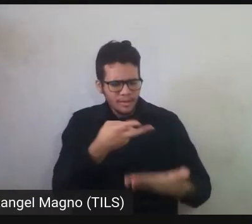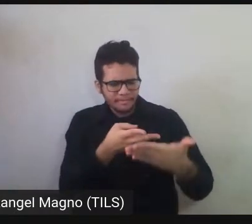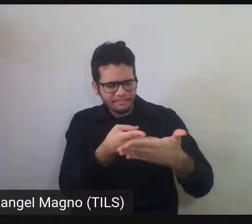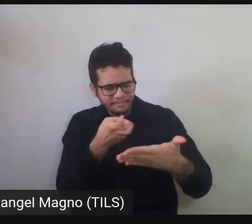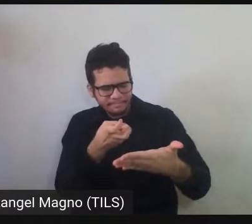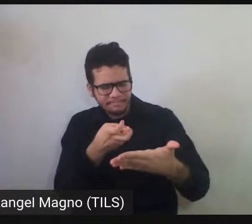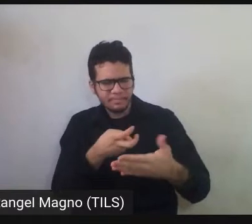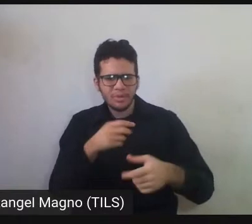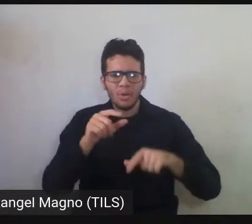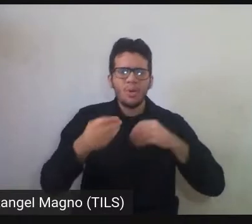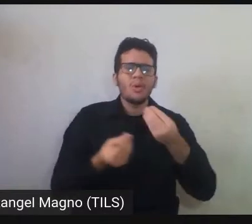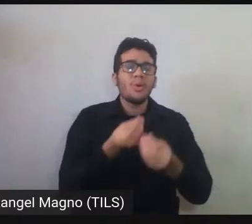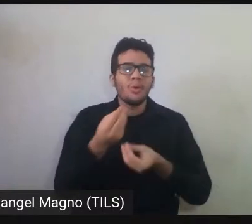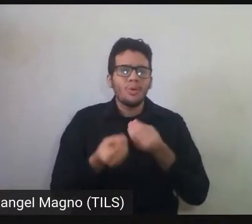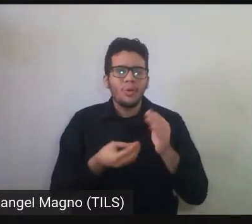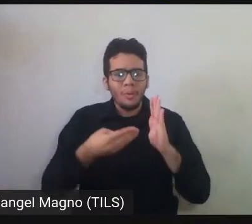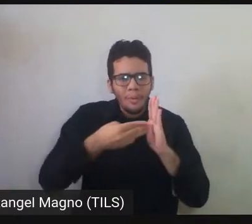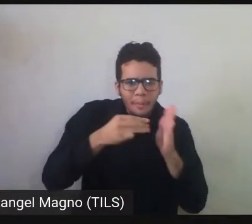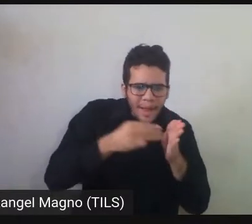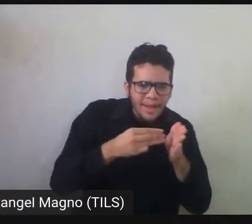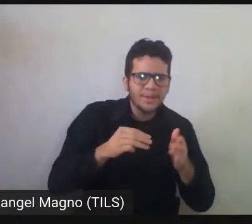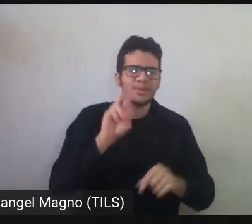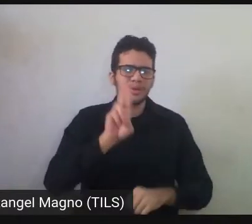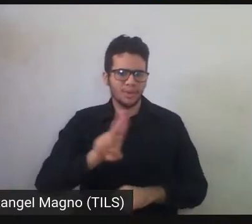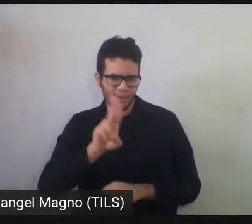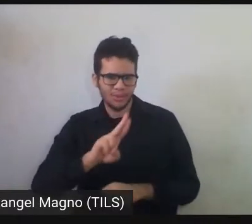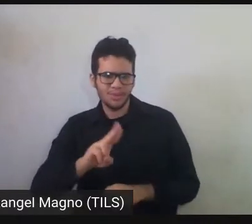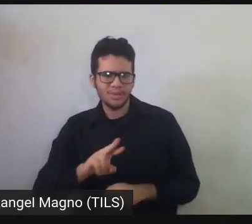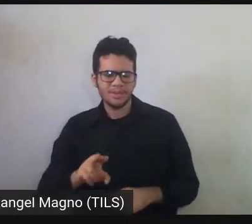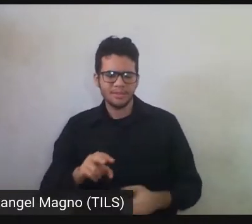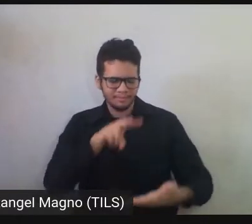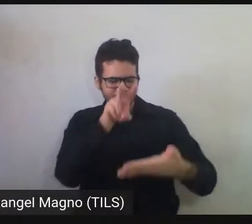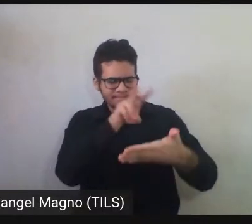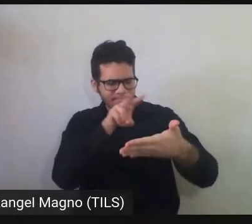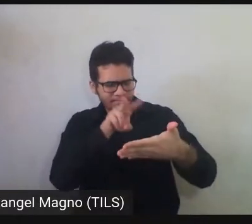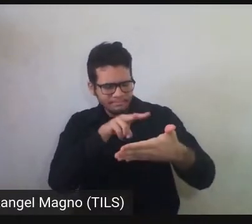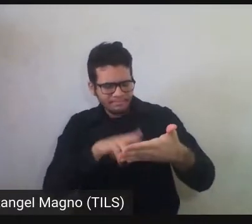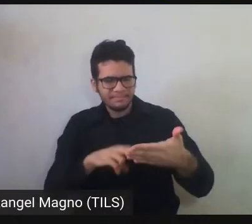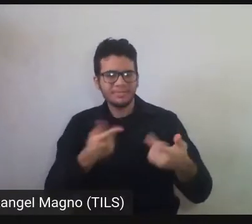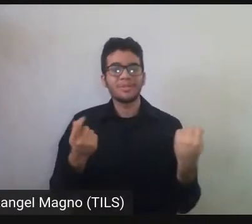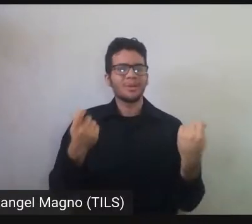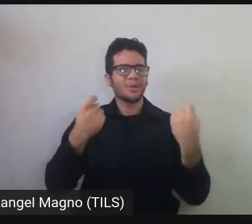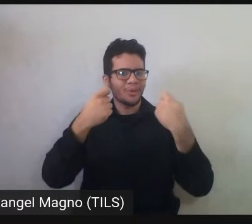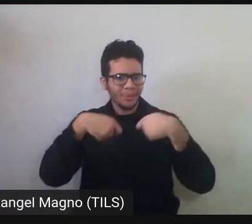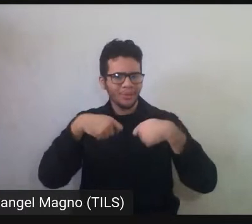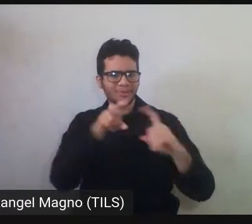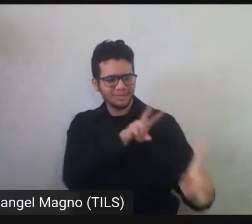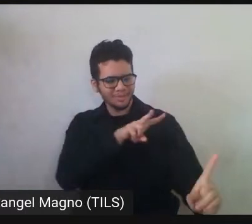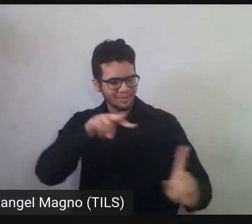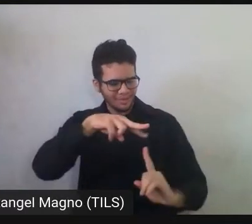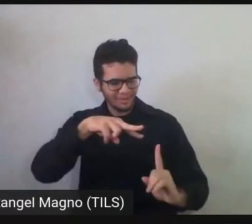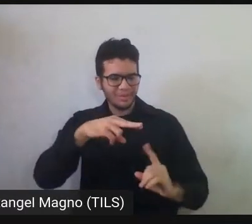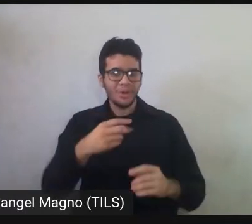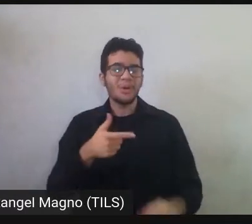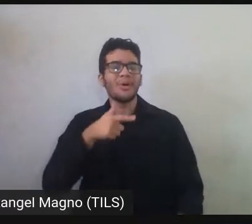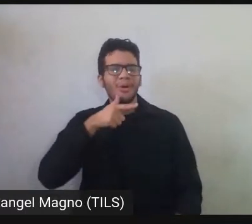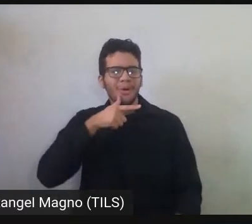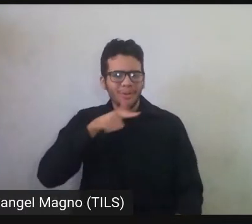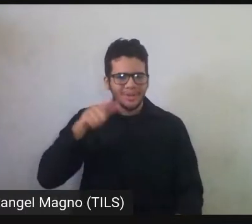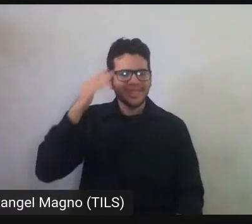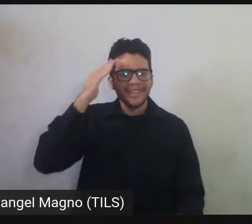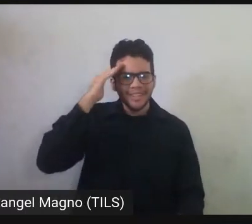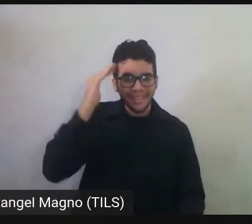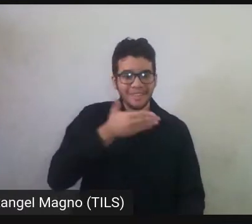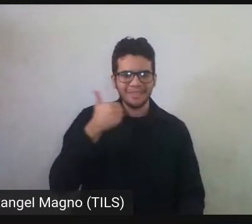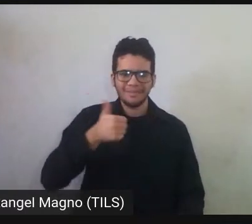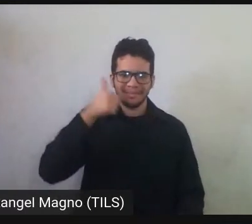manuscritos você entende que abordagem você tem que fazer e você já consegue se posicionar a respeito de que trabalho você quer fazer com